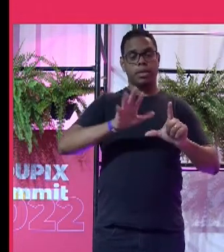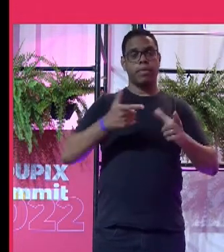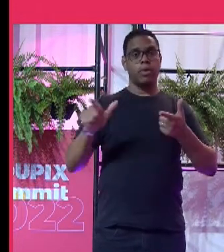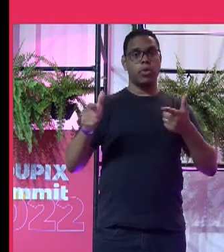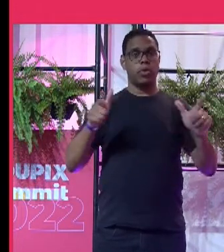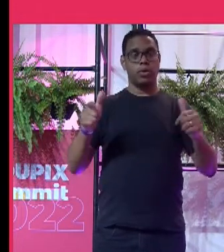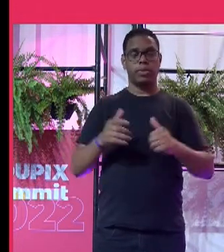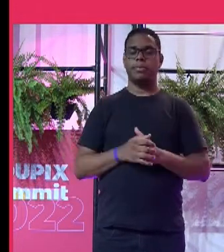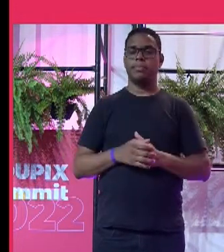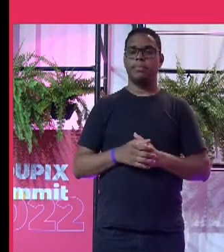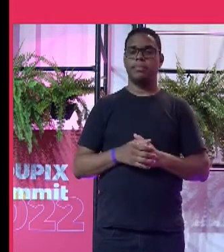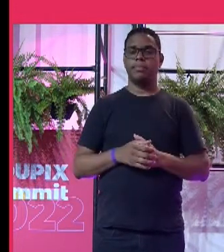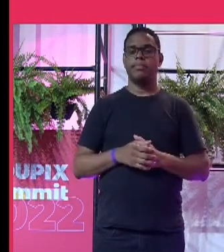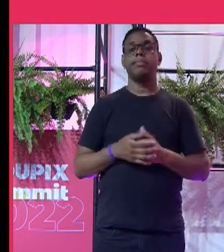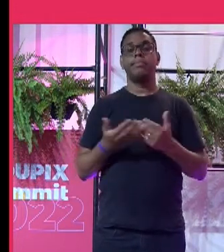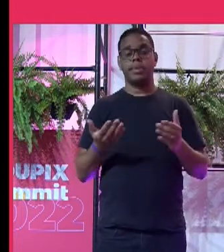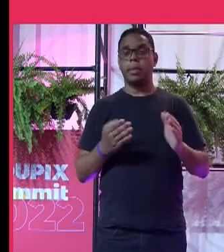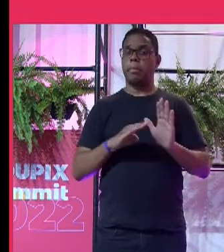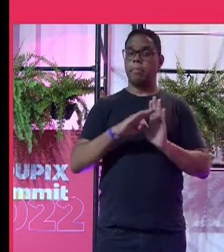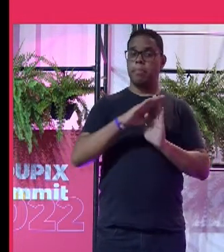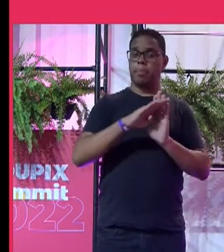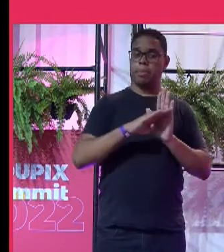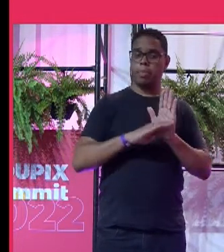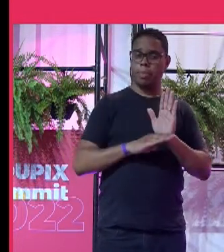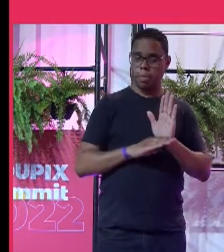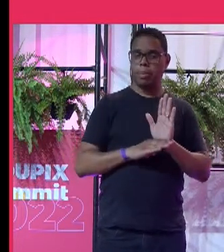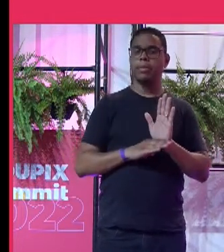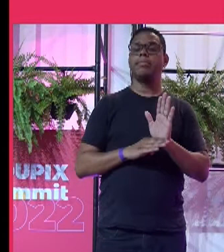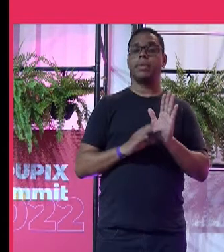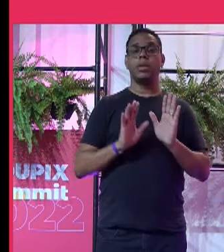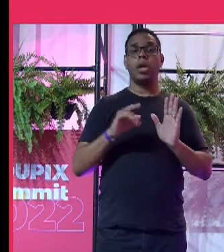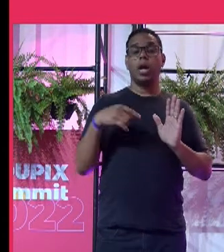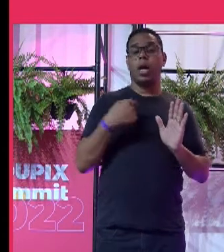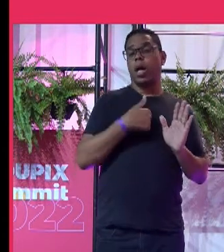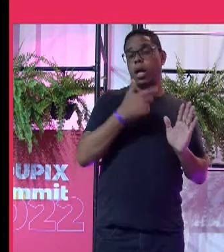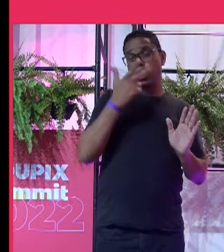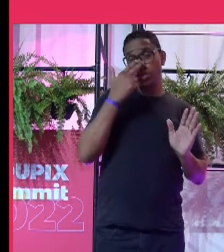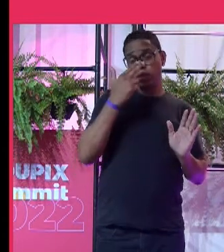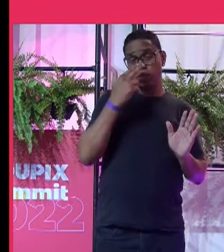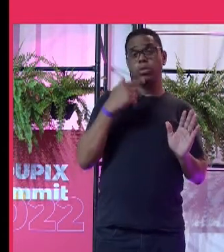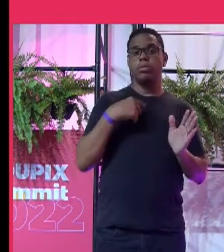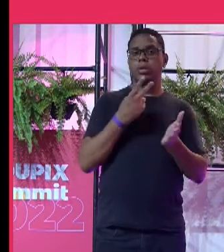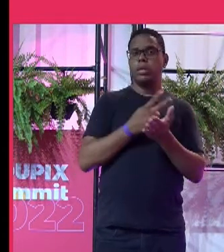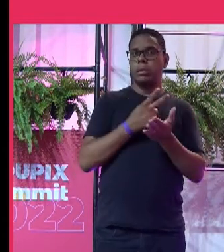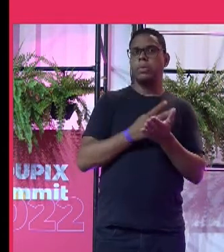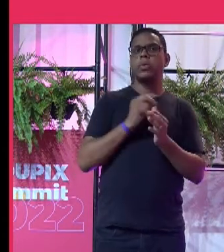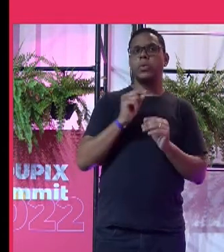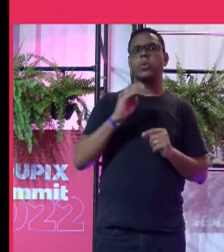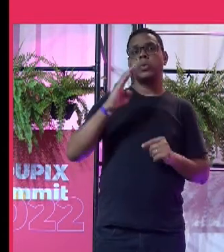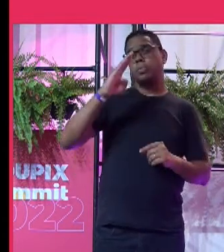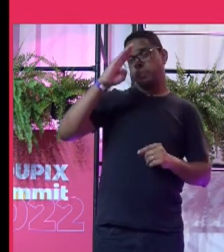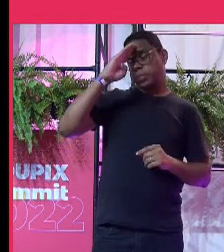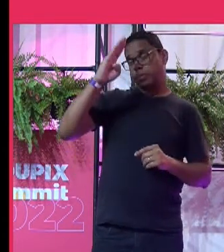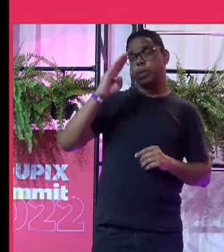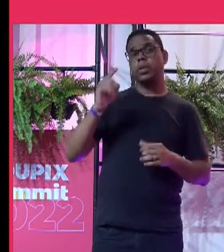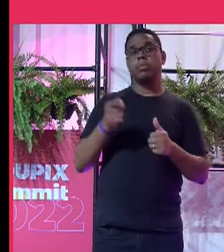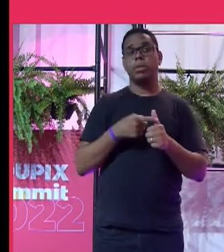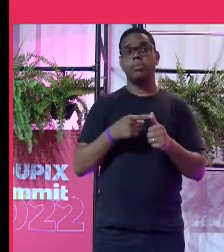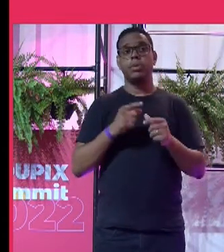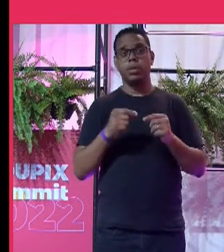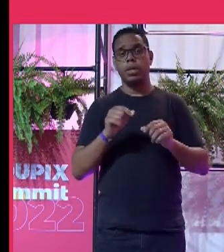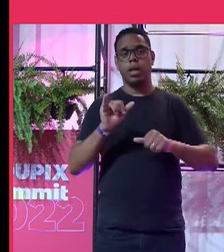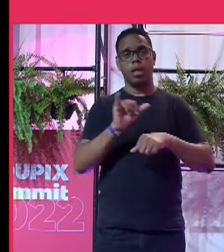plataformas. Dessa receita toda, desse bolo de receita, acho que a gente pode colocar sempre como... A primeira parte é